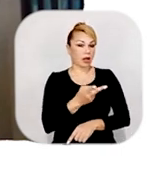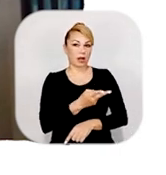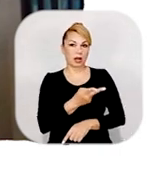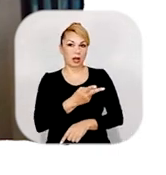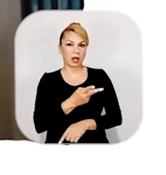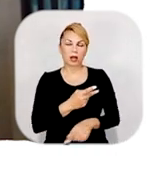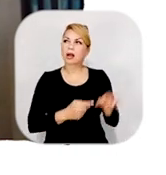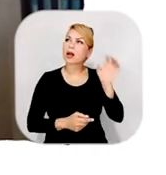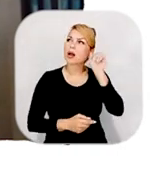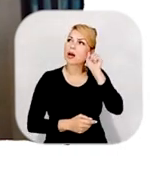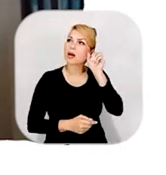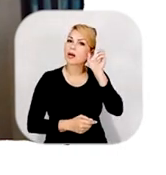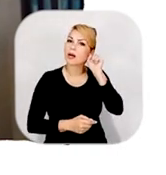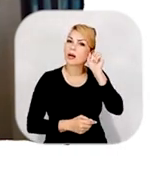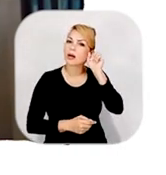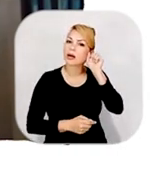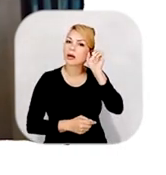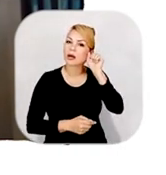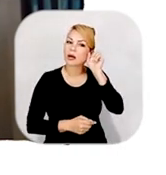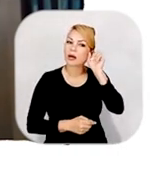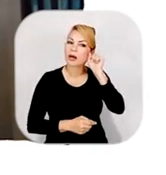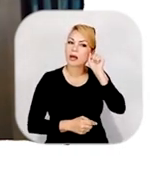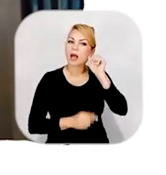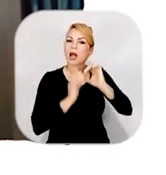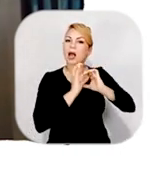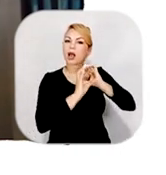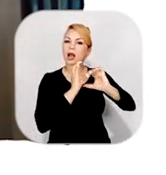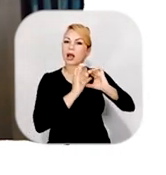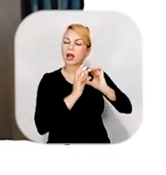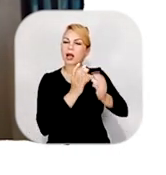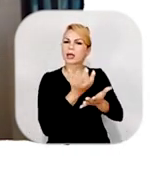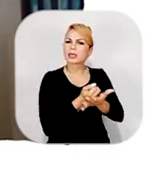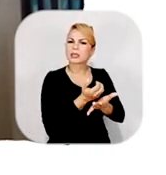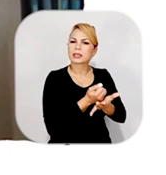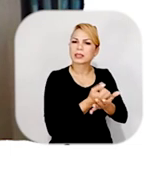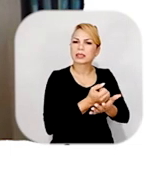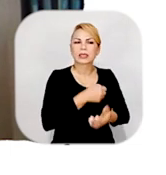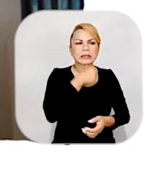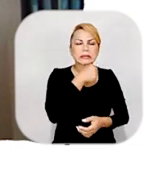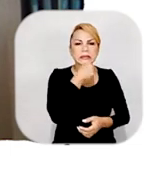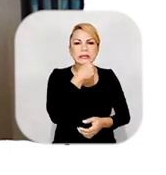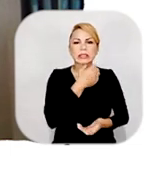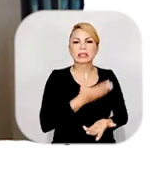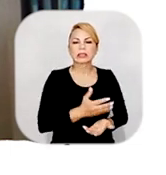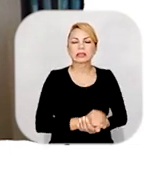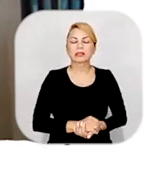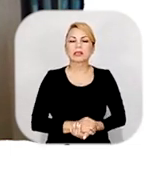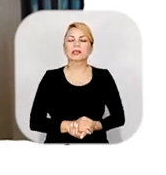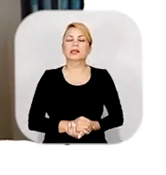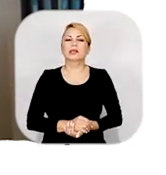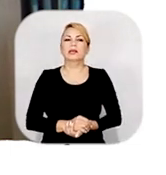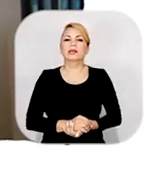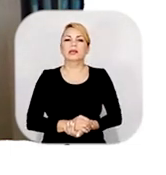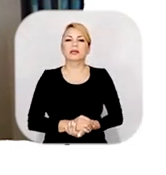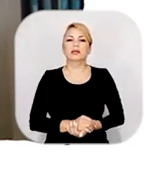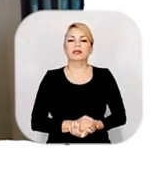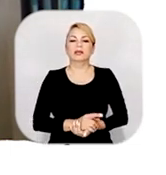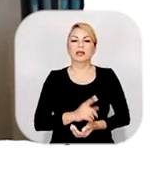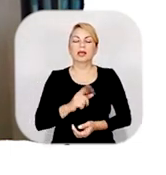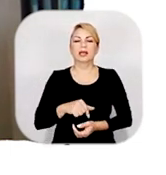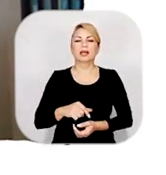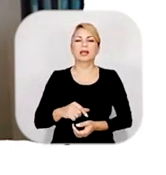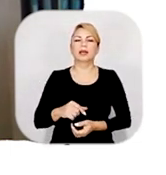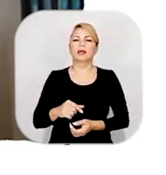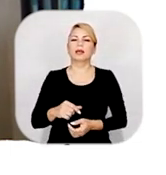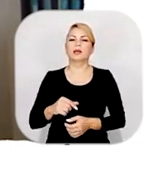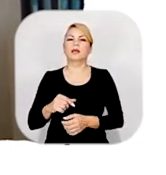Eles escutaram as músicas, e assim, essas gravações antigas, eles foram feitos com cilindros de cera, que era uma tecnologia